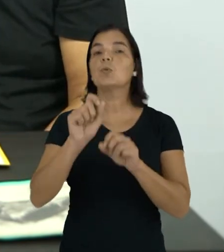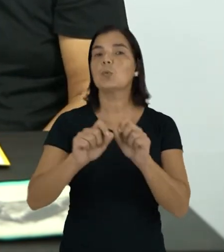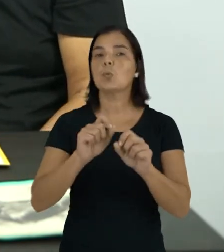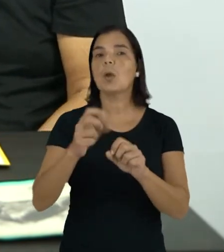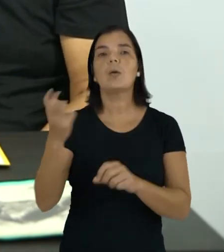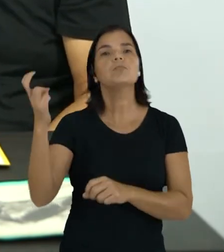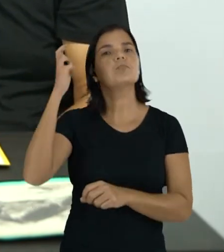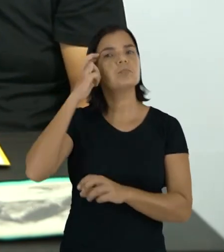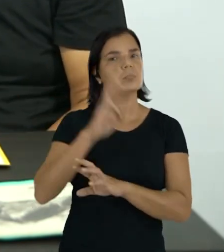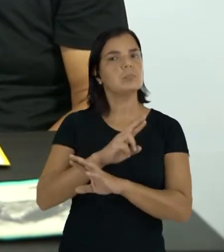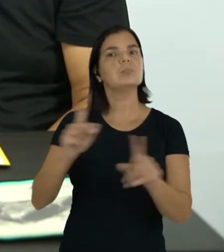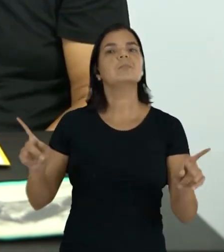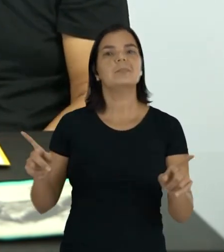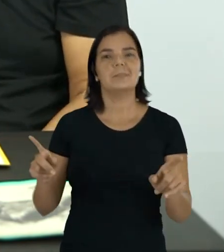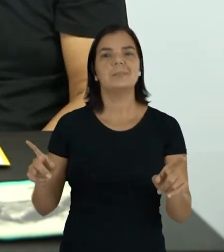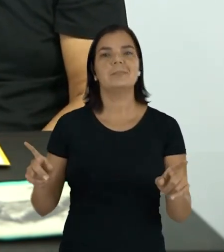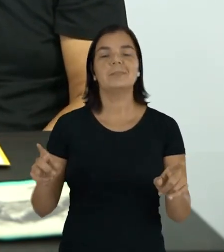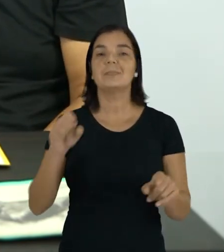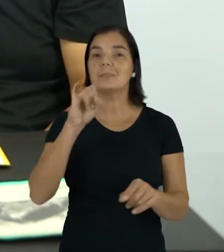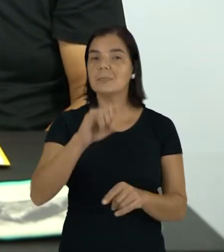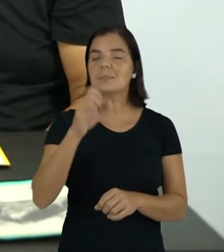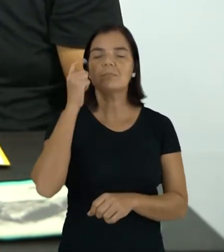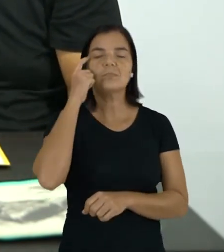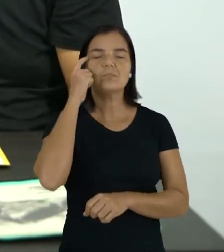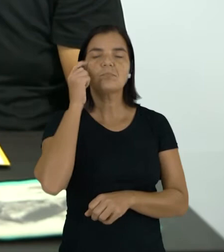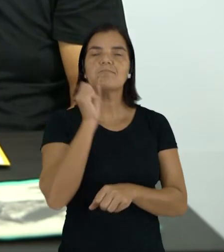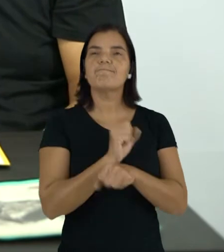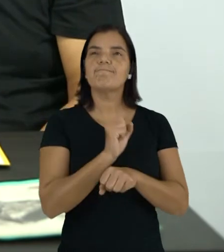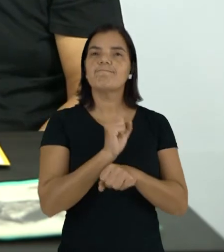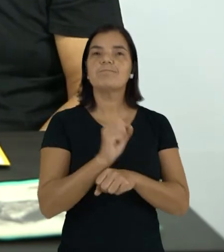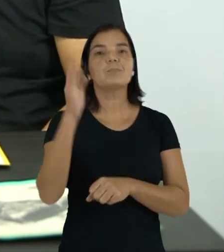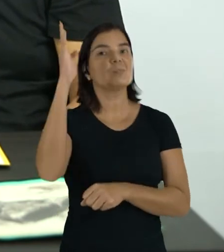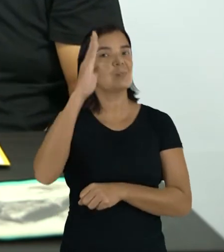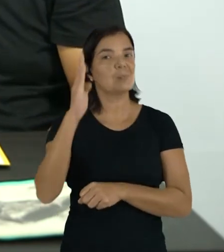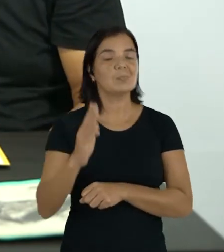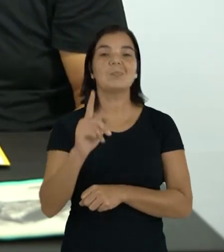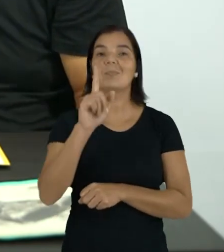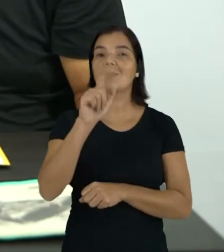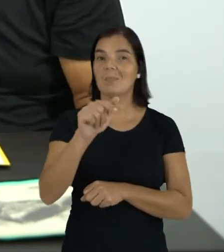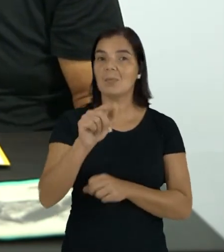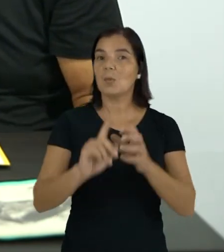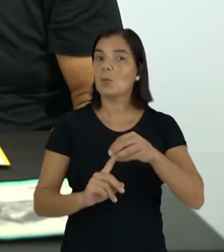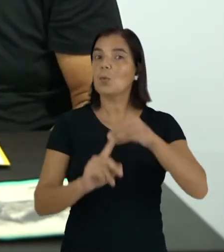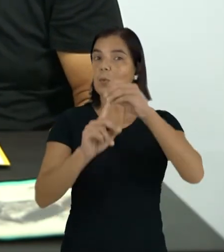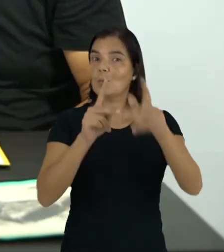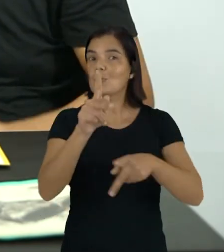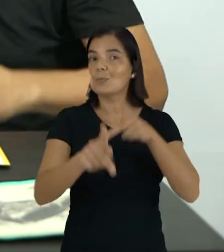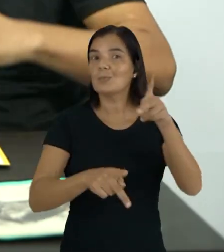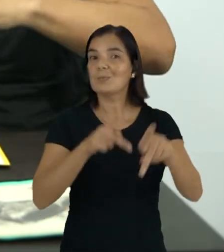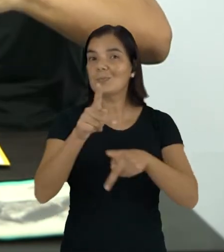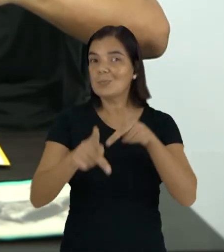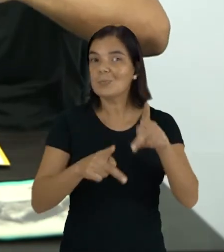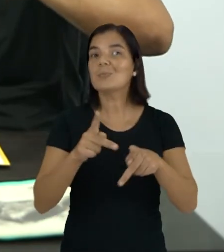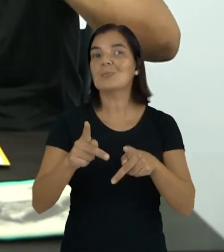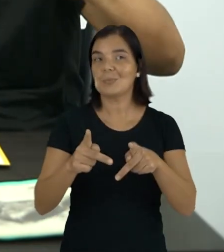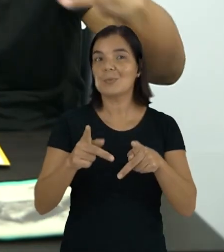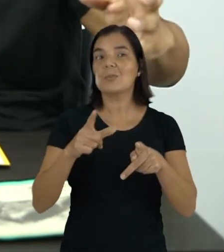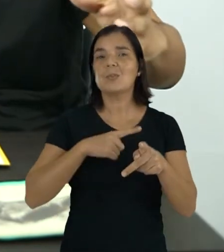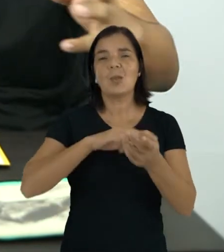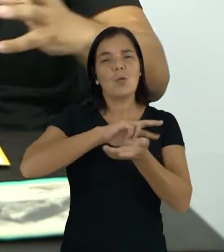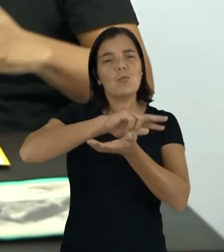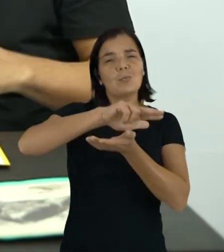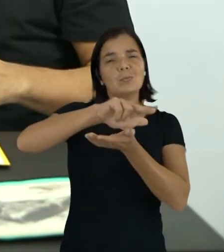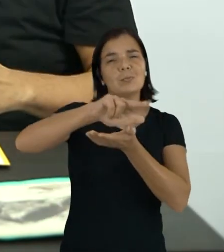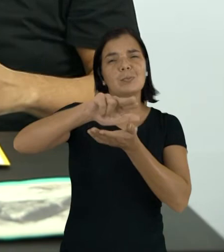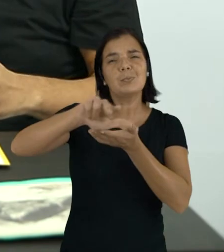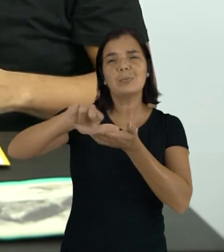nossa cultura diferenciada. Se você parar para pensar, o brasileiro ele é um dos únicos povos que tem uma